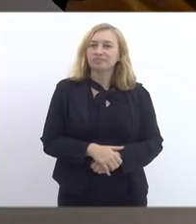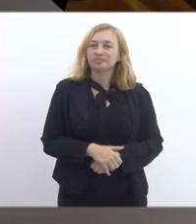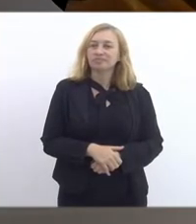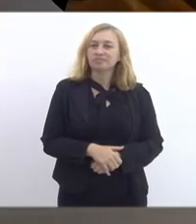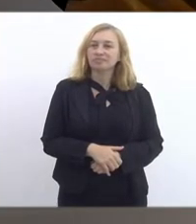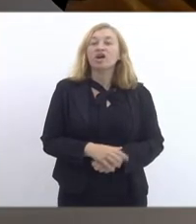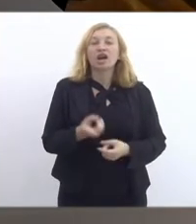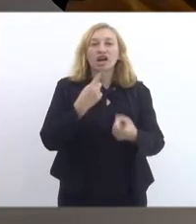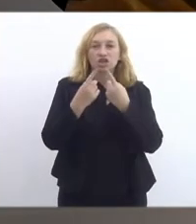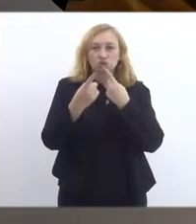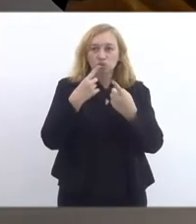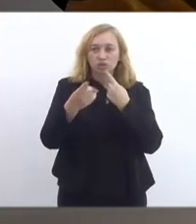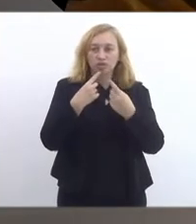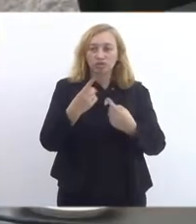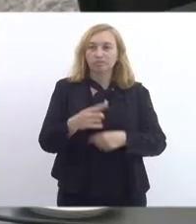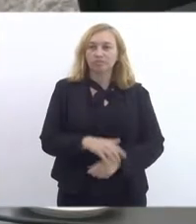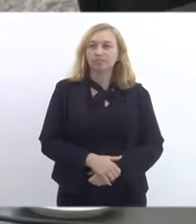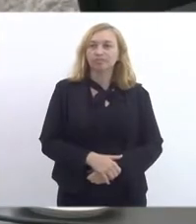Em discussão.